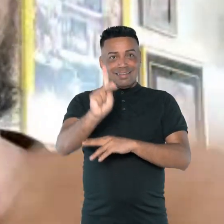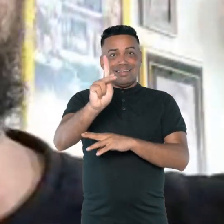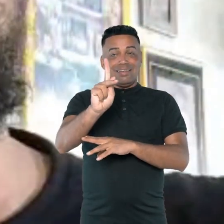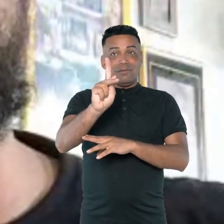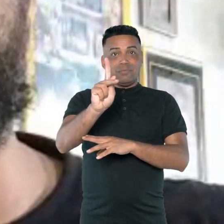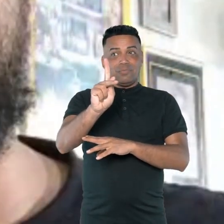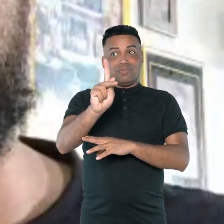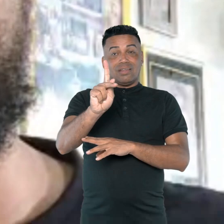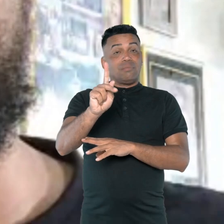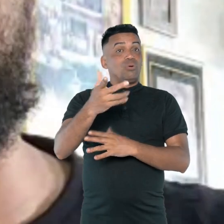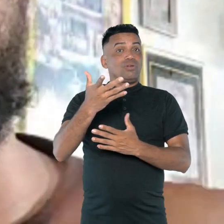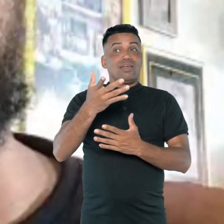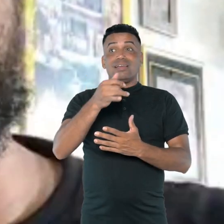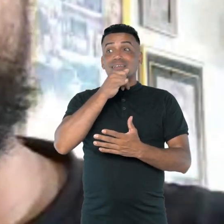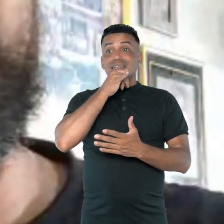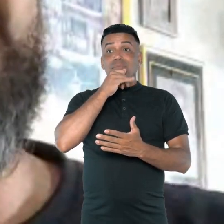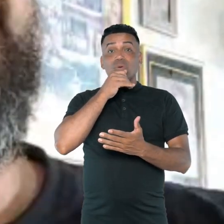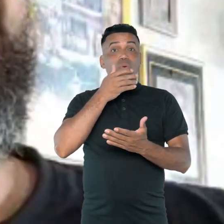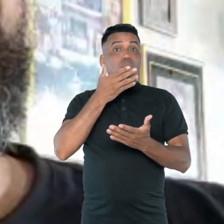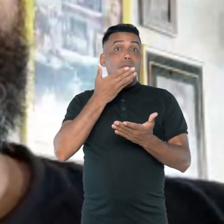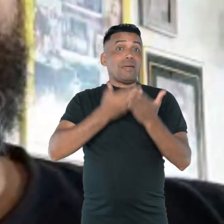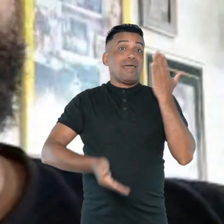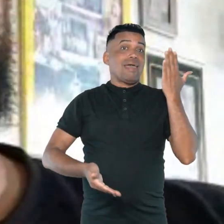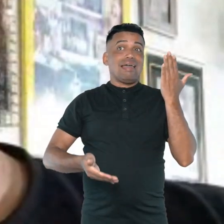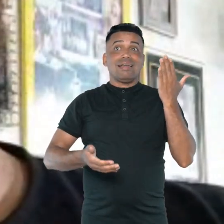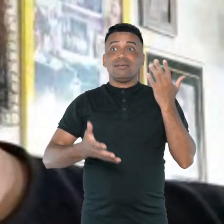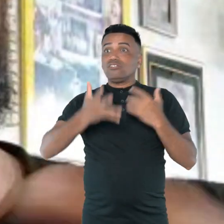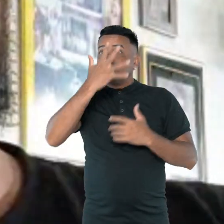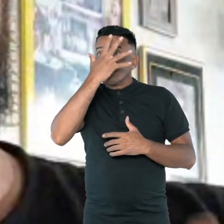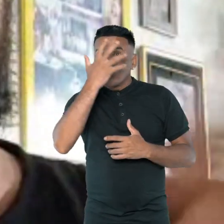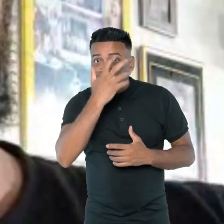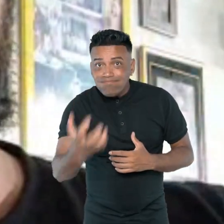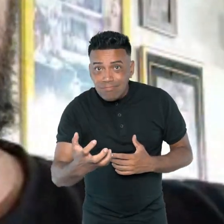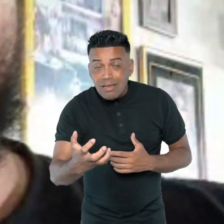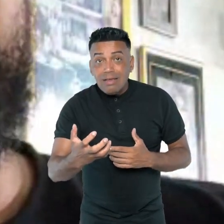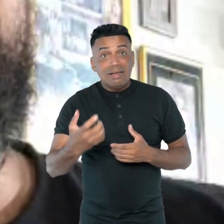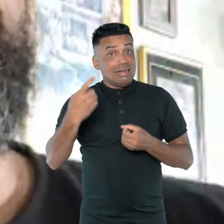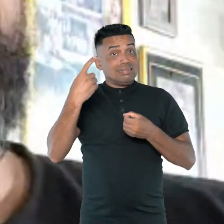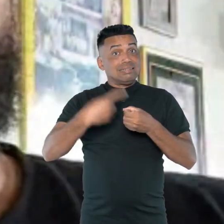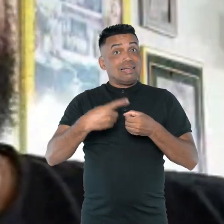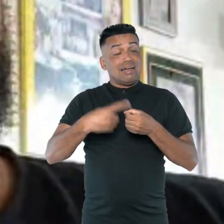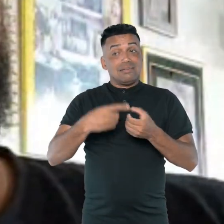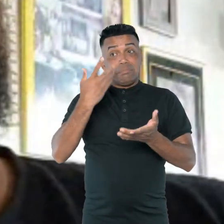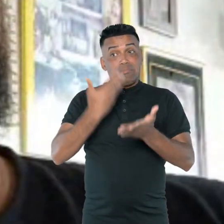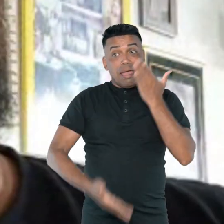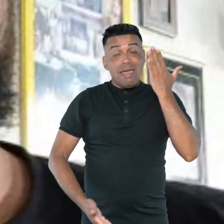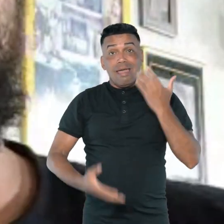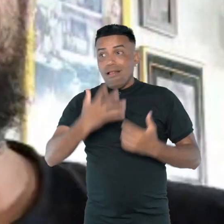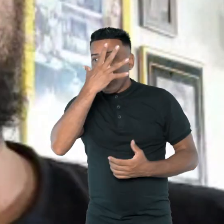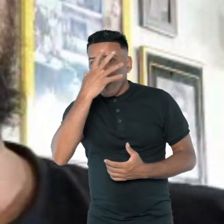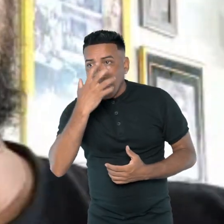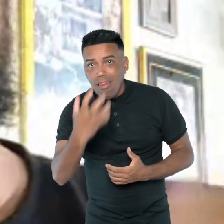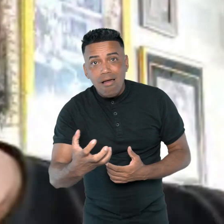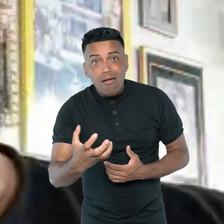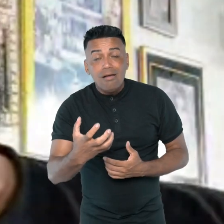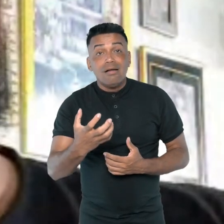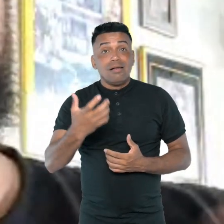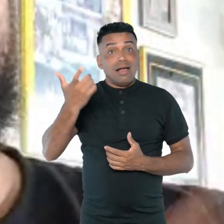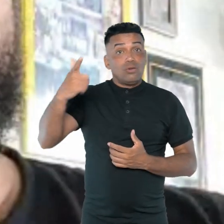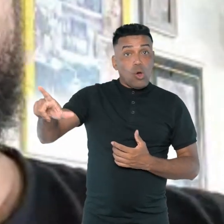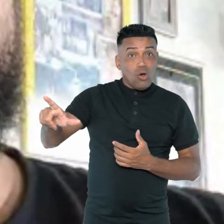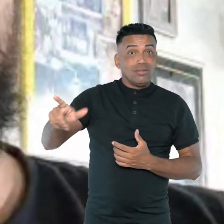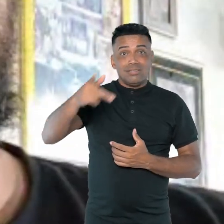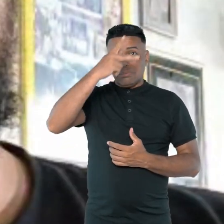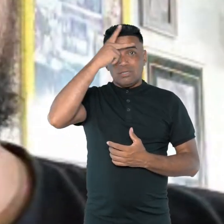desenvolvido, né? Perder o envolvimento. E a cidade vai se desenvolvendo e as próximas